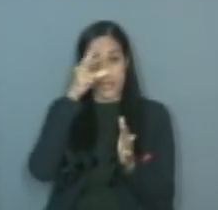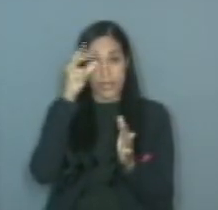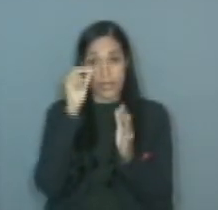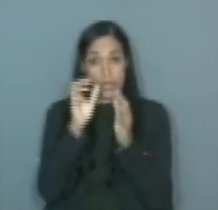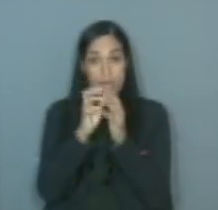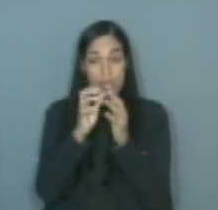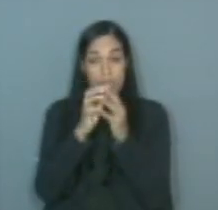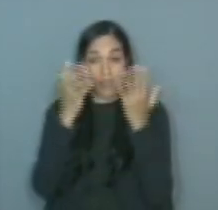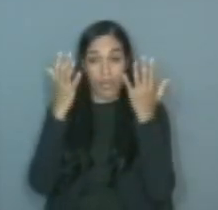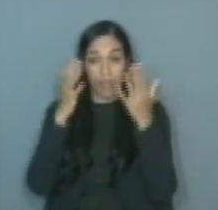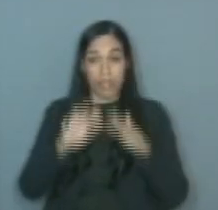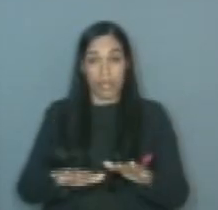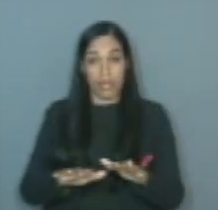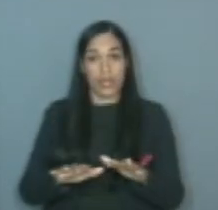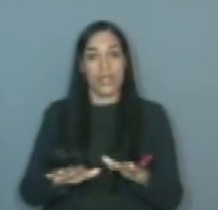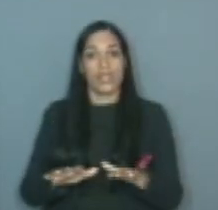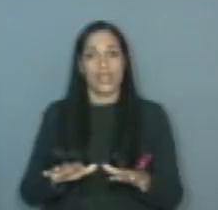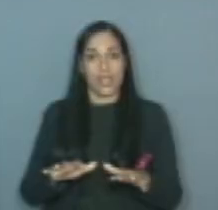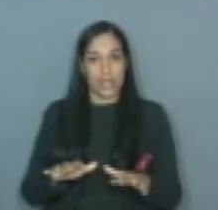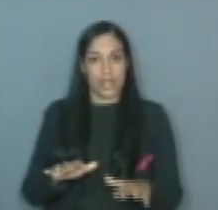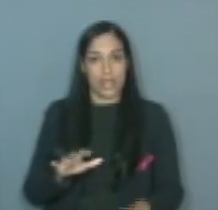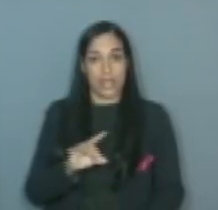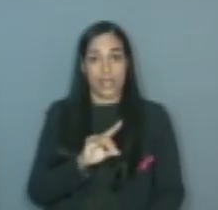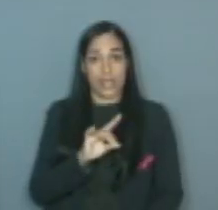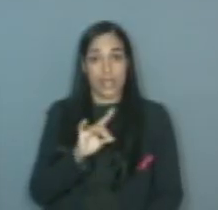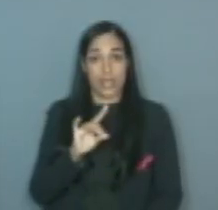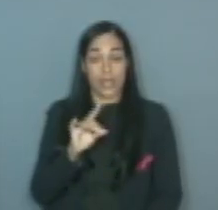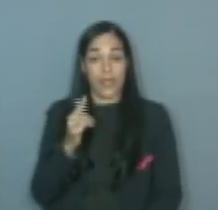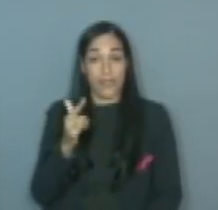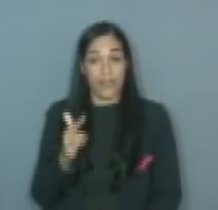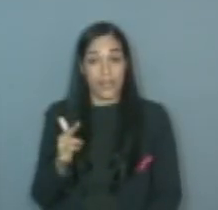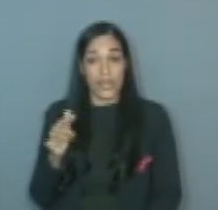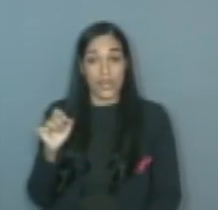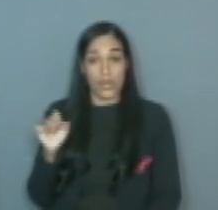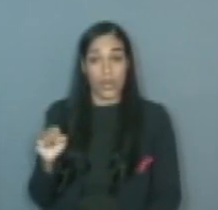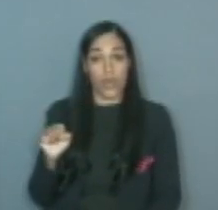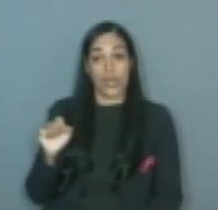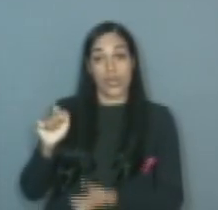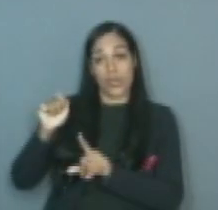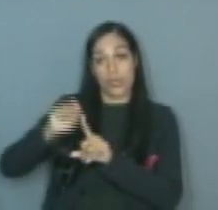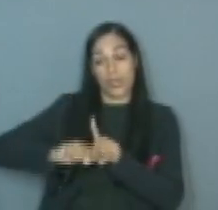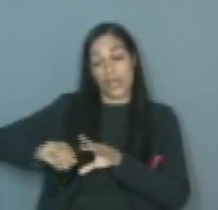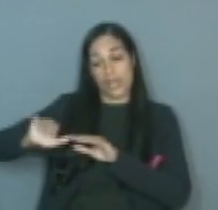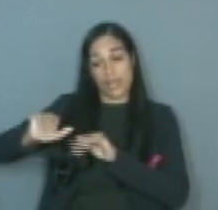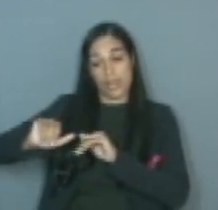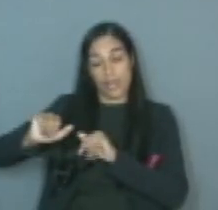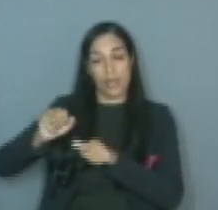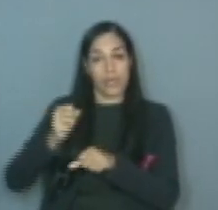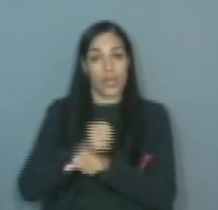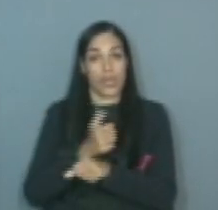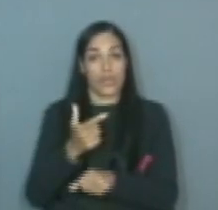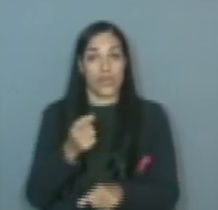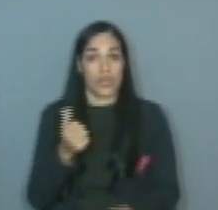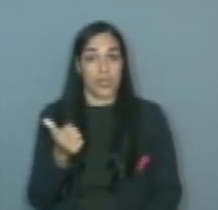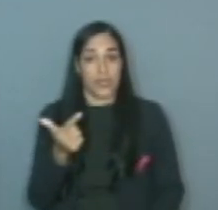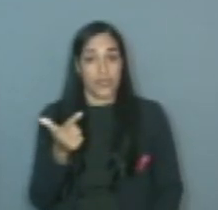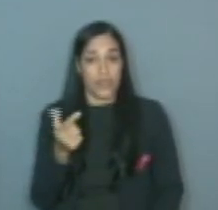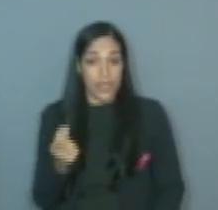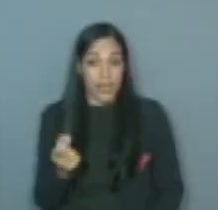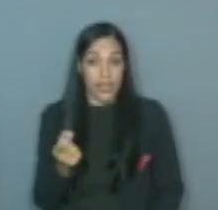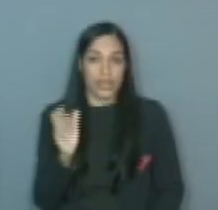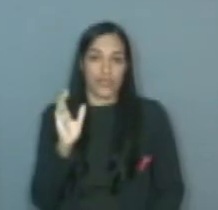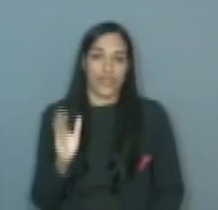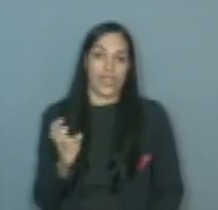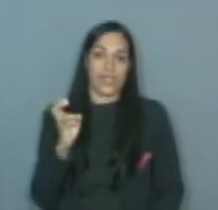prédio. Data 28 de setembro de 2020. Passou de 5 anos